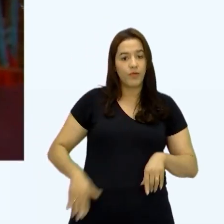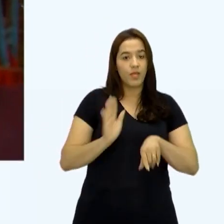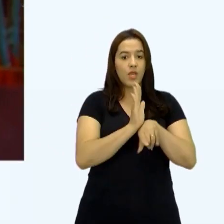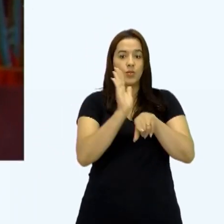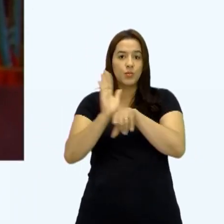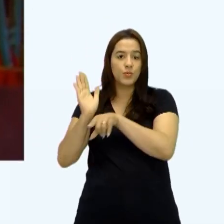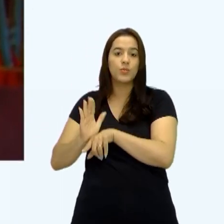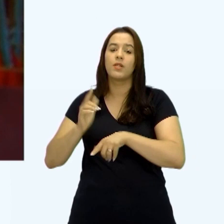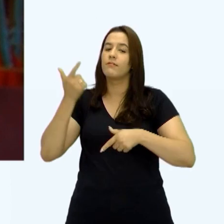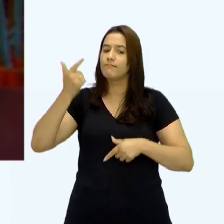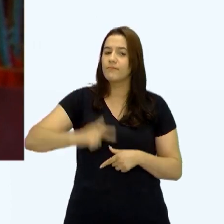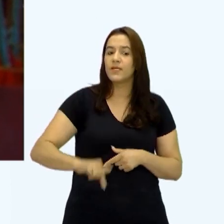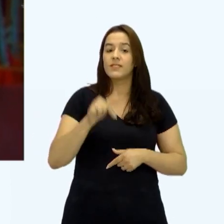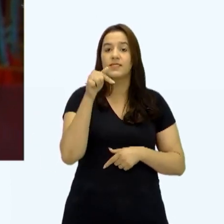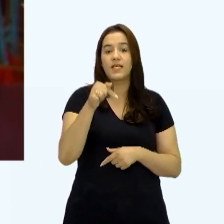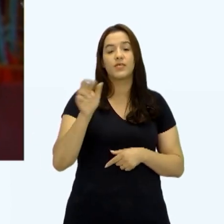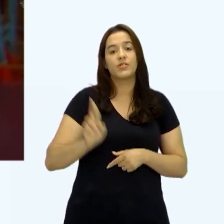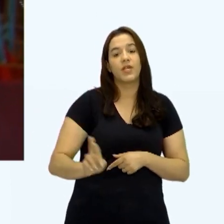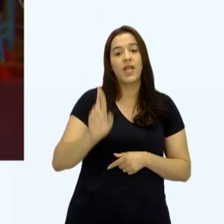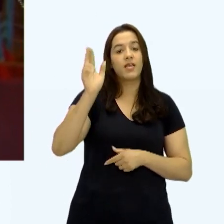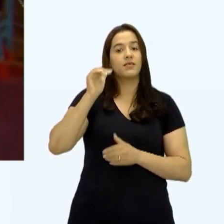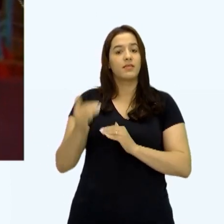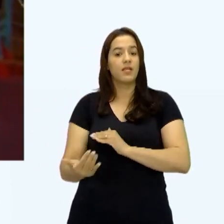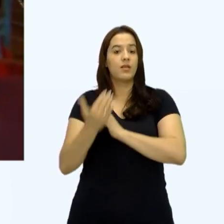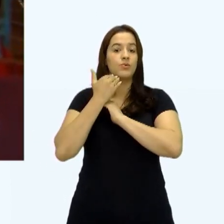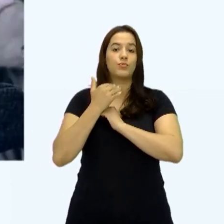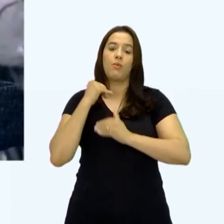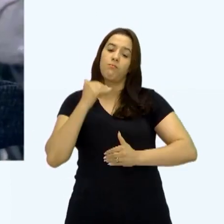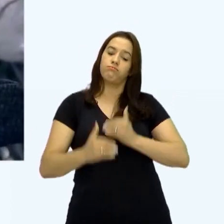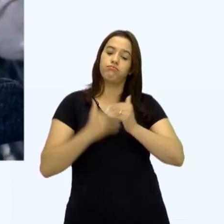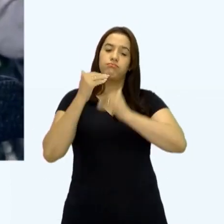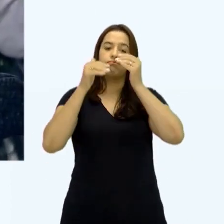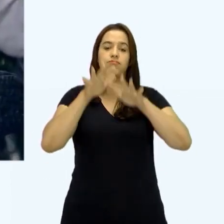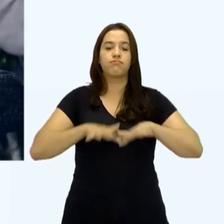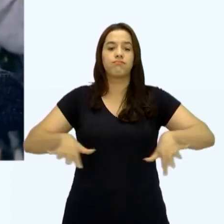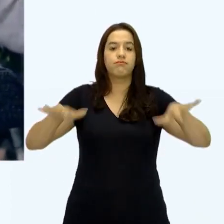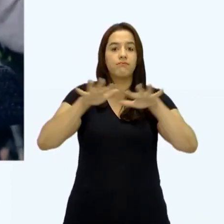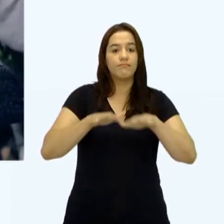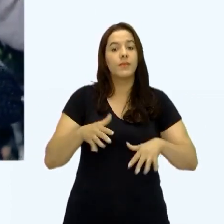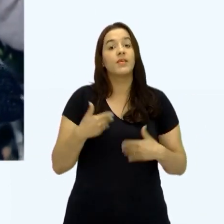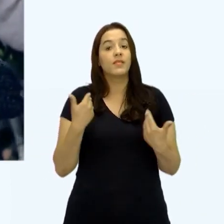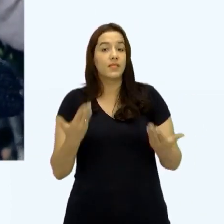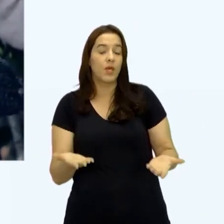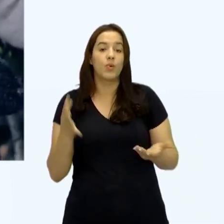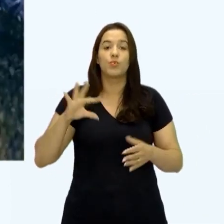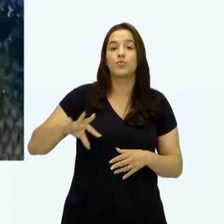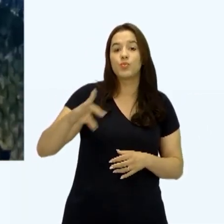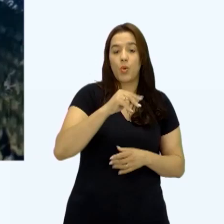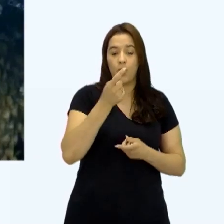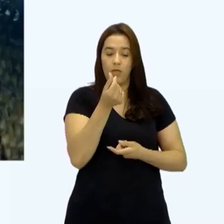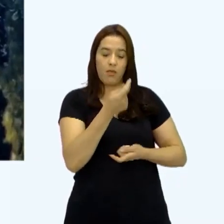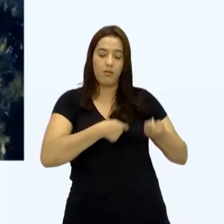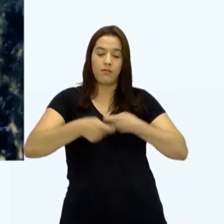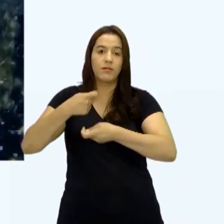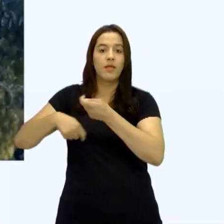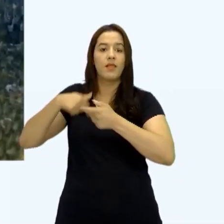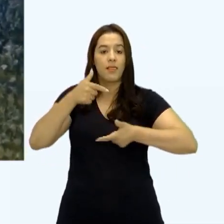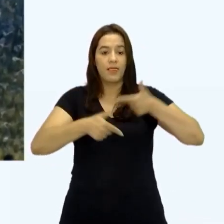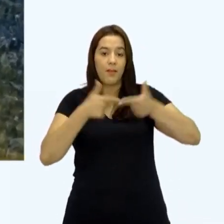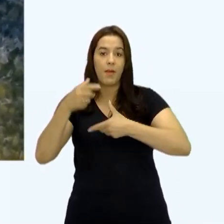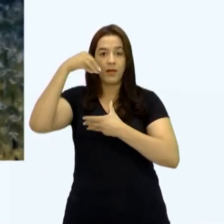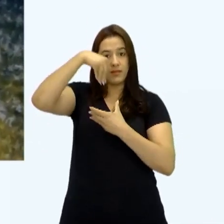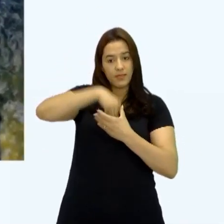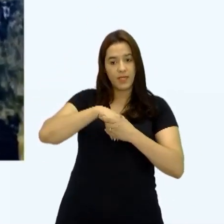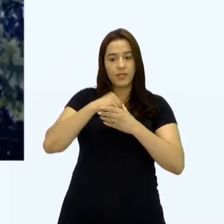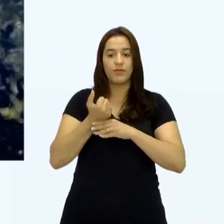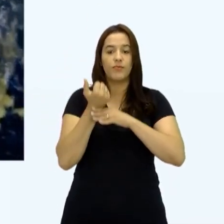são produzidos R$ 7 de benefícios econômicos para a região. O resultado é a geração de renda e de empregos dentro e fora